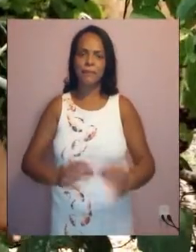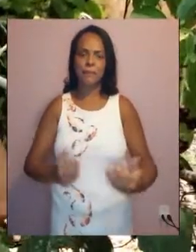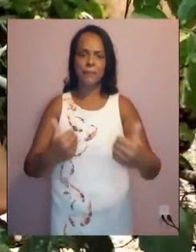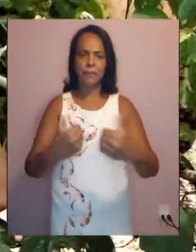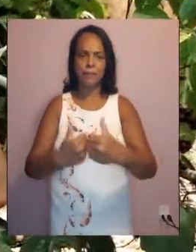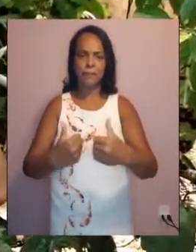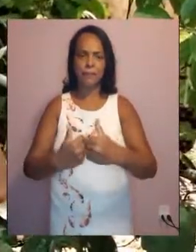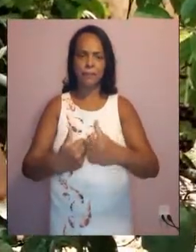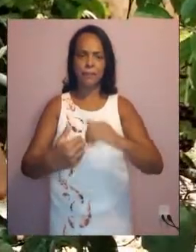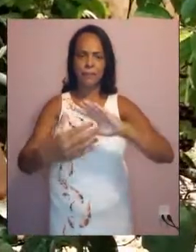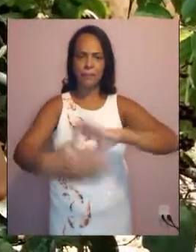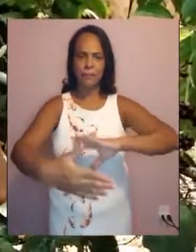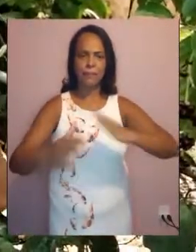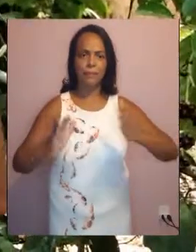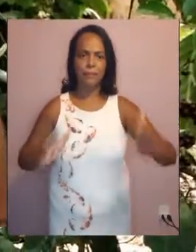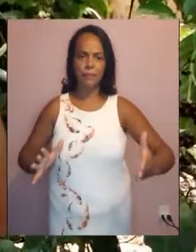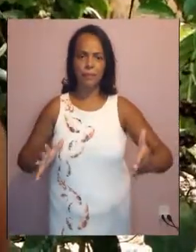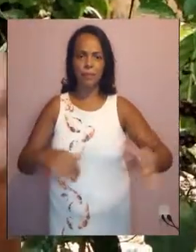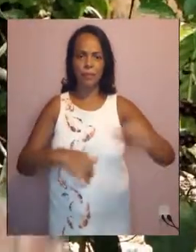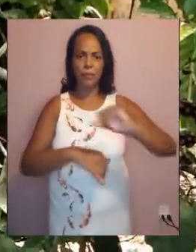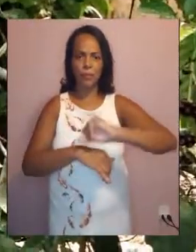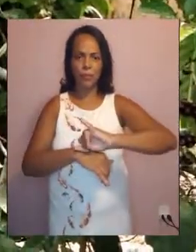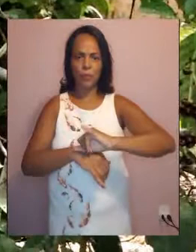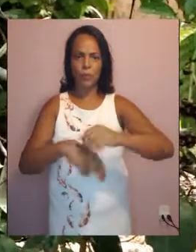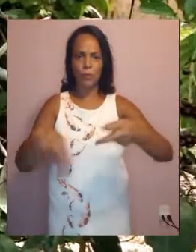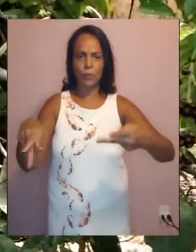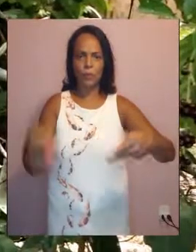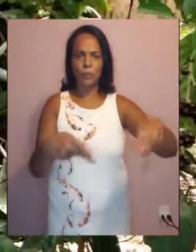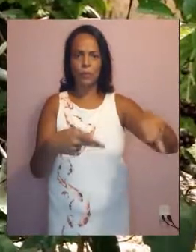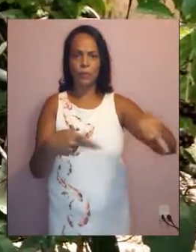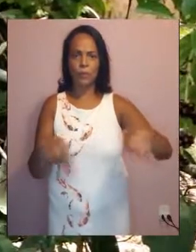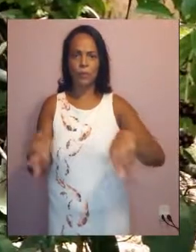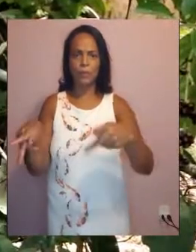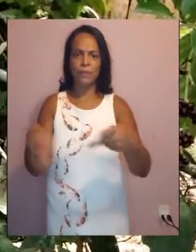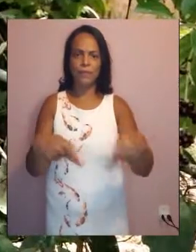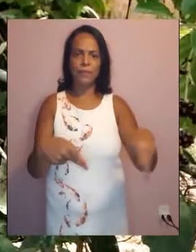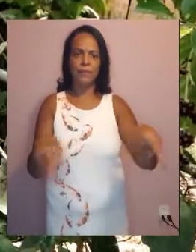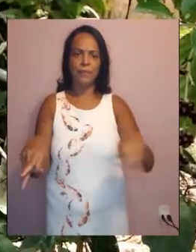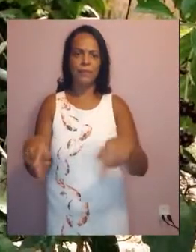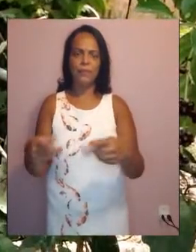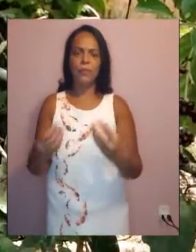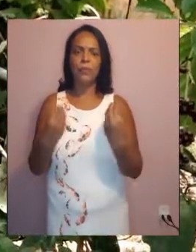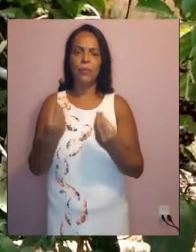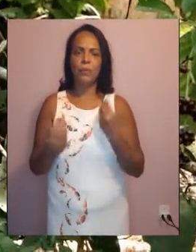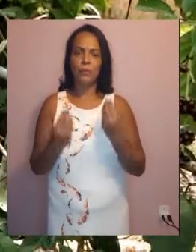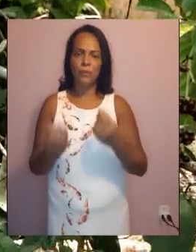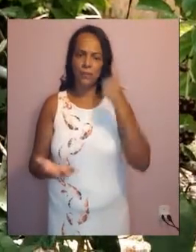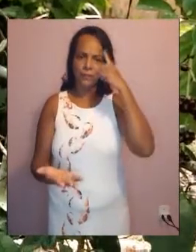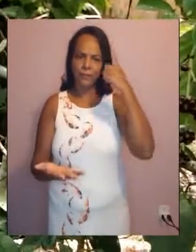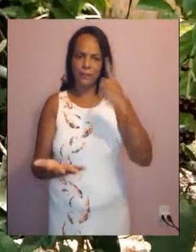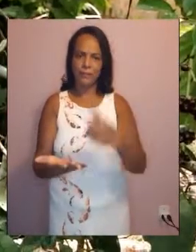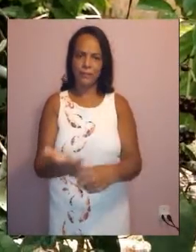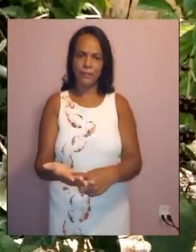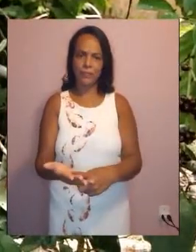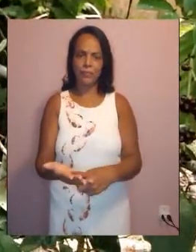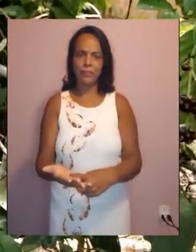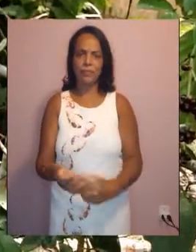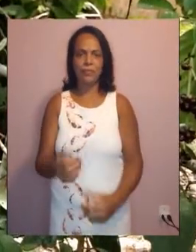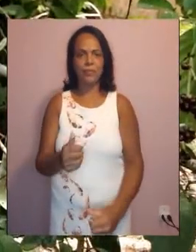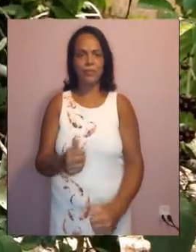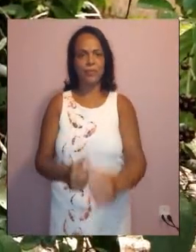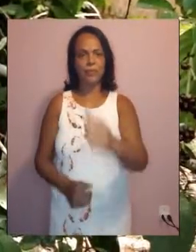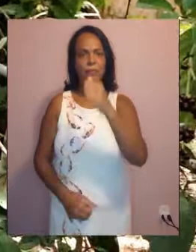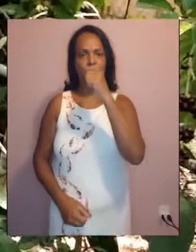a sua rede ele atou, e conforme o combinado, a bebida